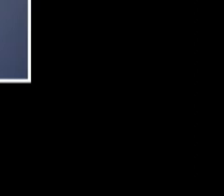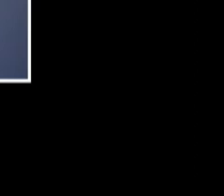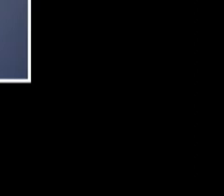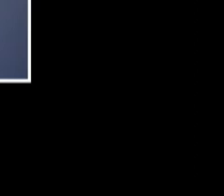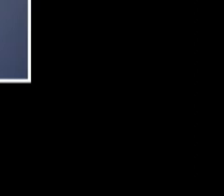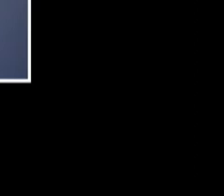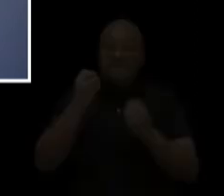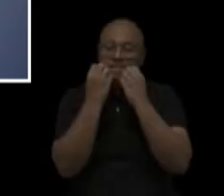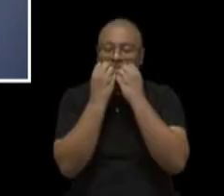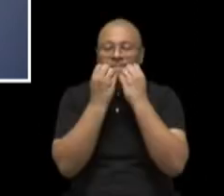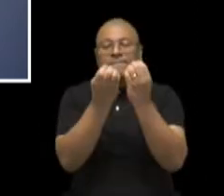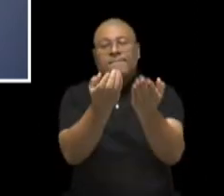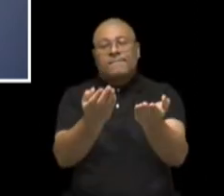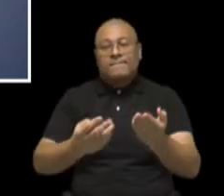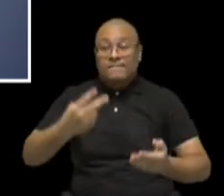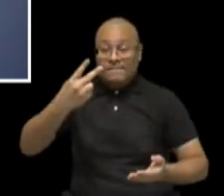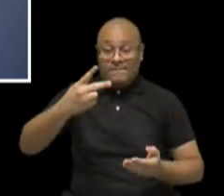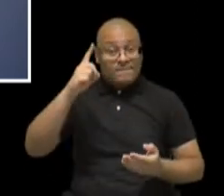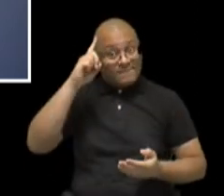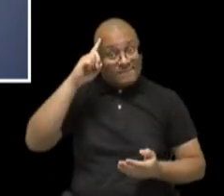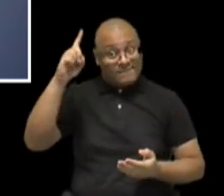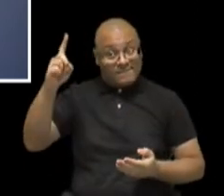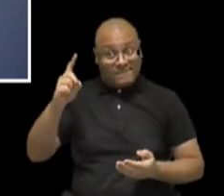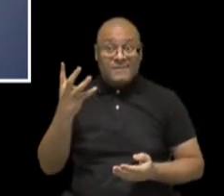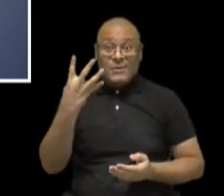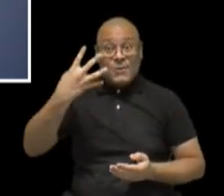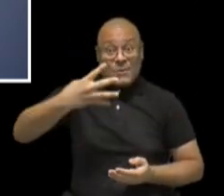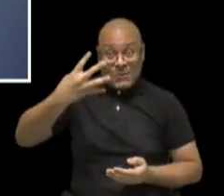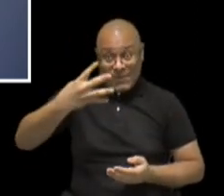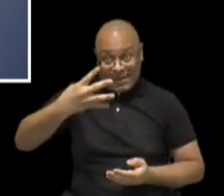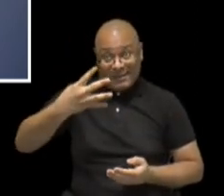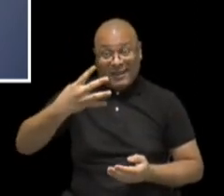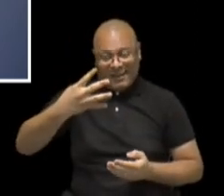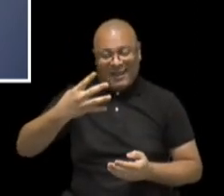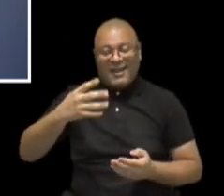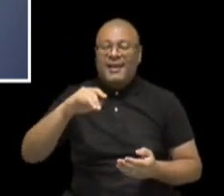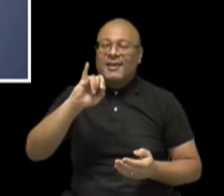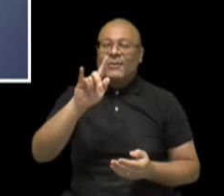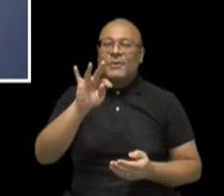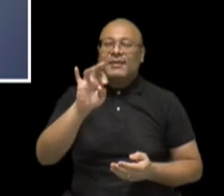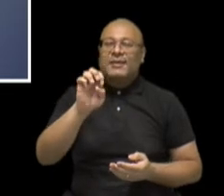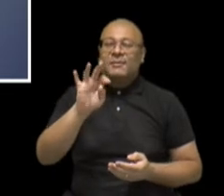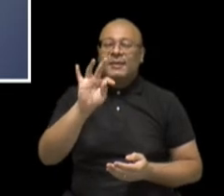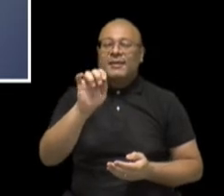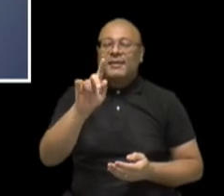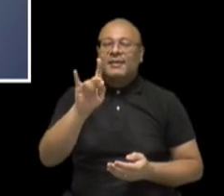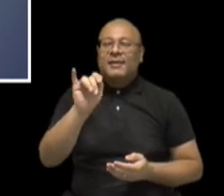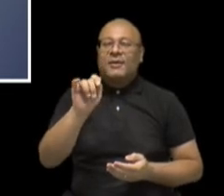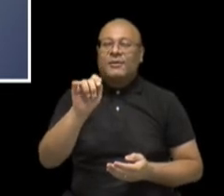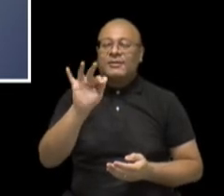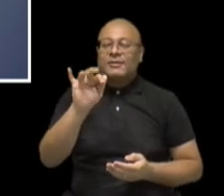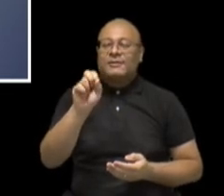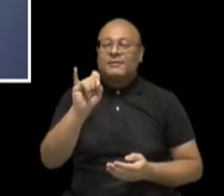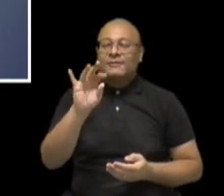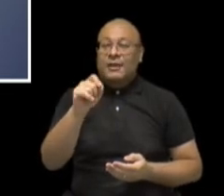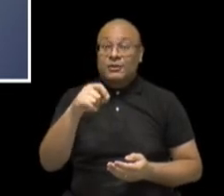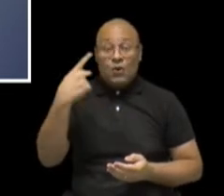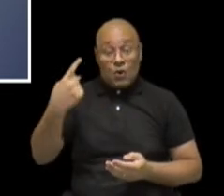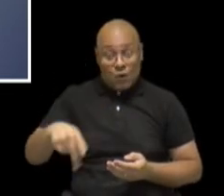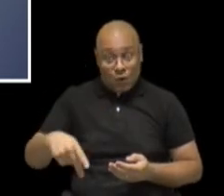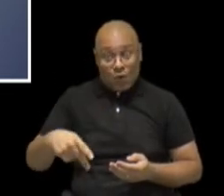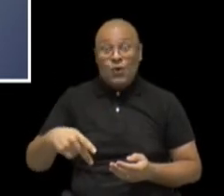E bem-vindos ao segundo dia da quarta edição do Iguatemi Talks Fashion, hoje com nomes muito importantes, incluindo